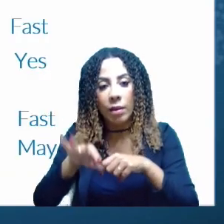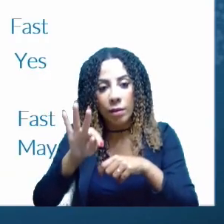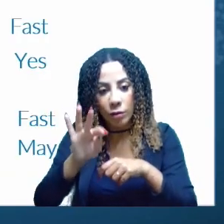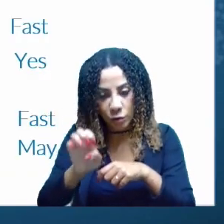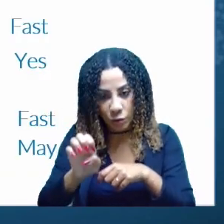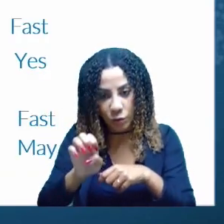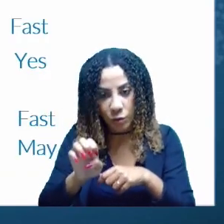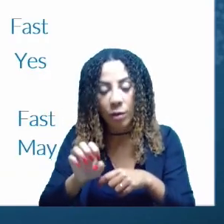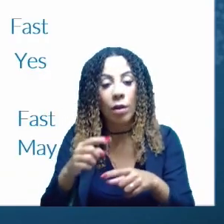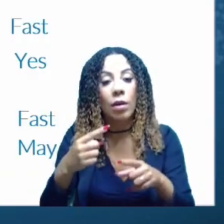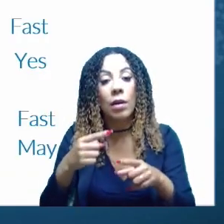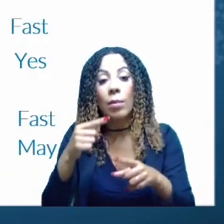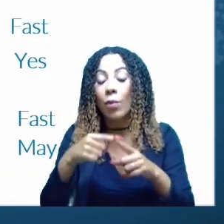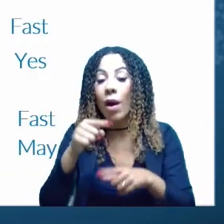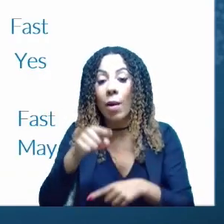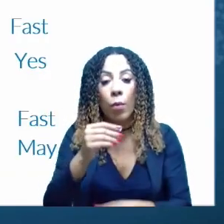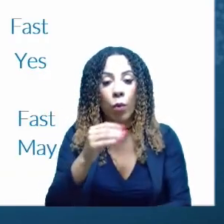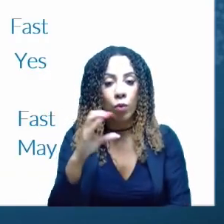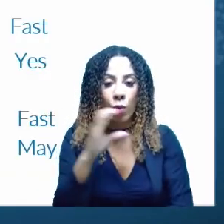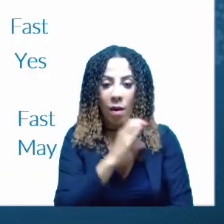muito rápidos.